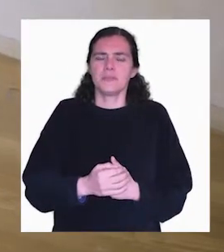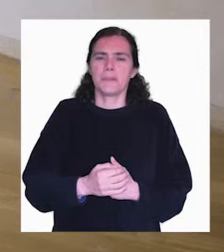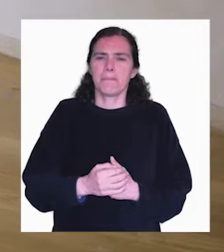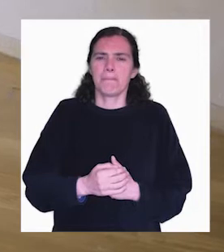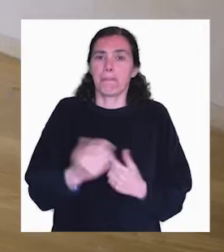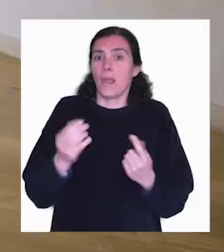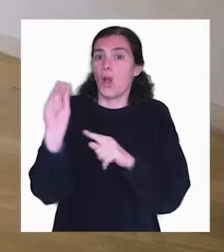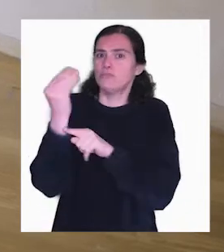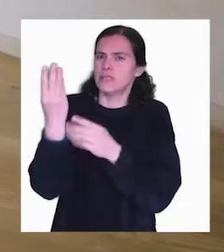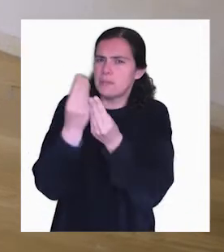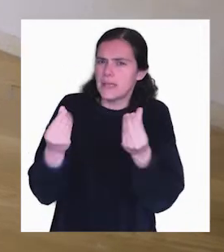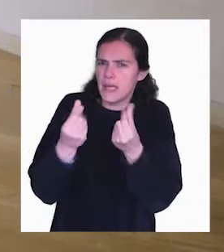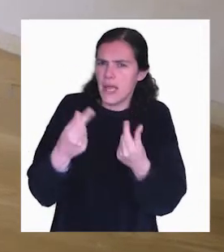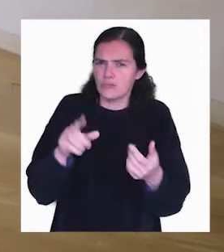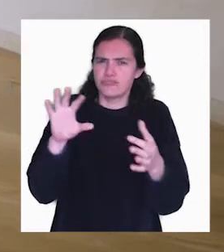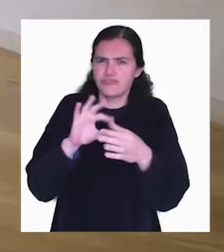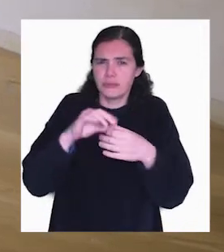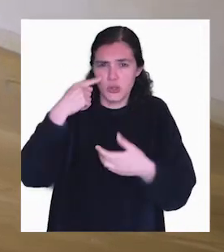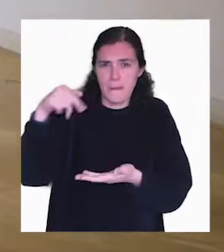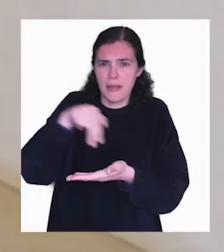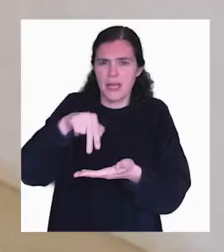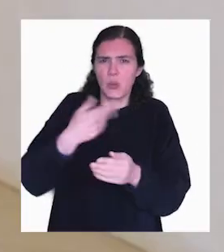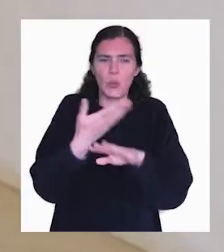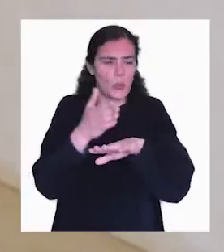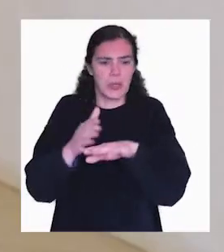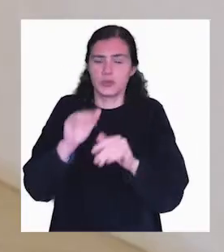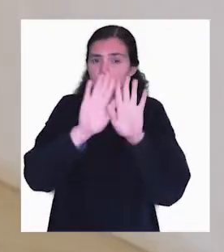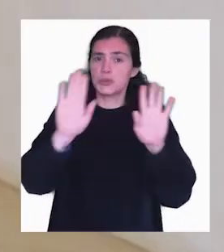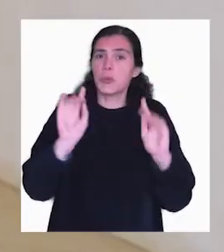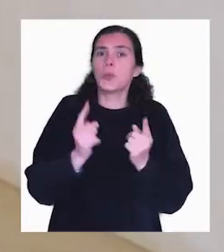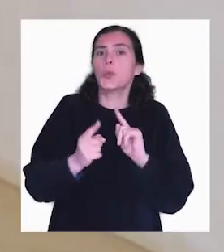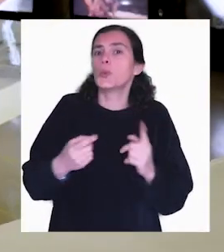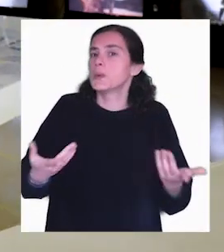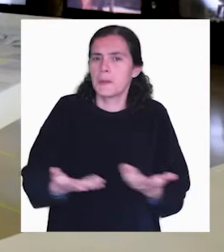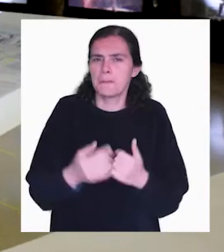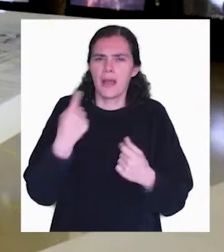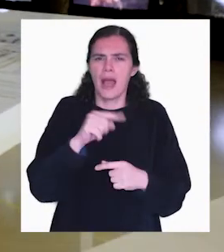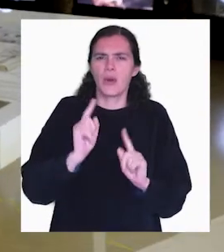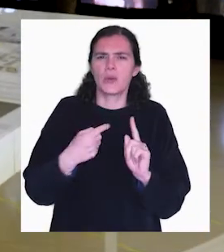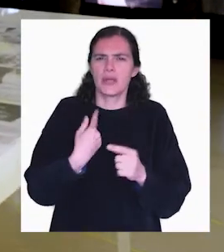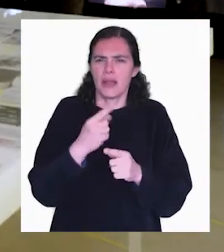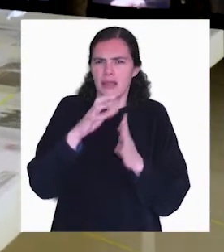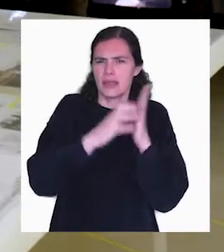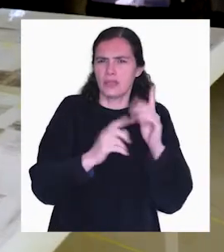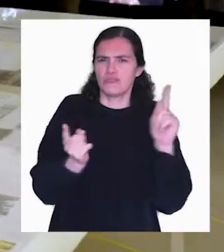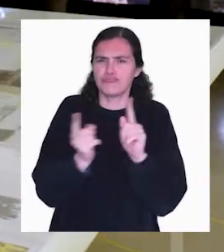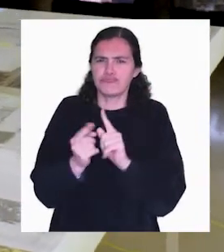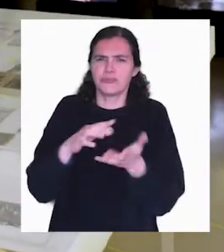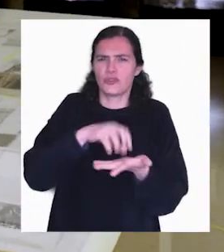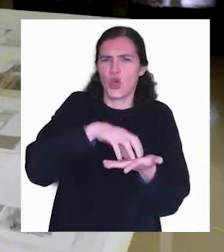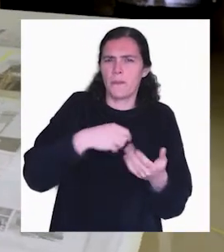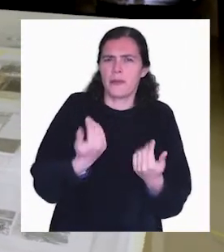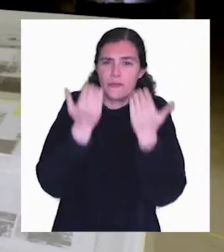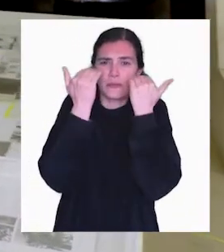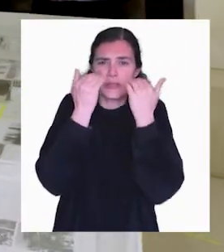objeto material de um espetáculo, ou seja, o resto da exposição é composto por por estes verbetes, portanto são fotocópias ou é